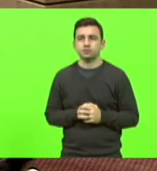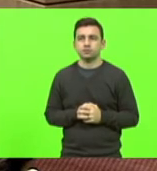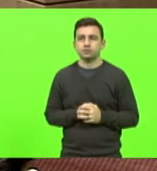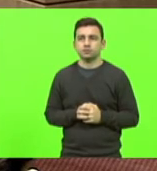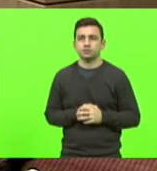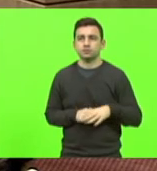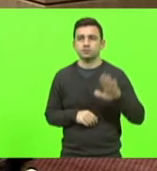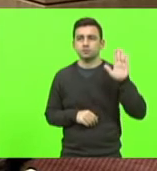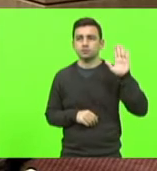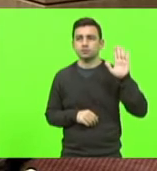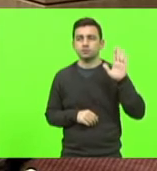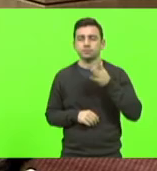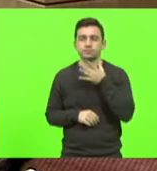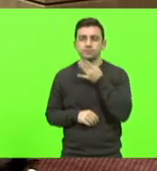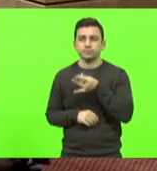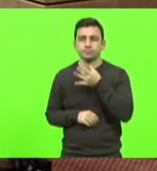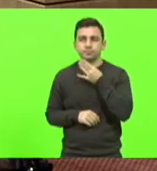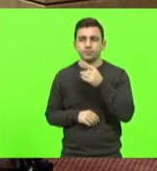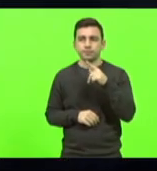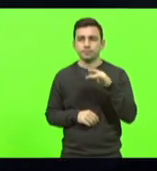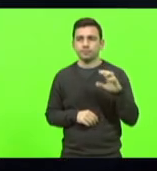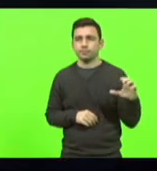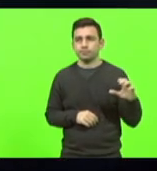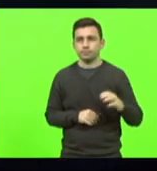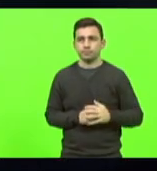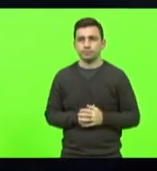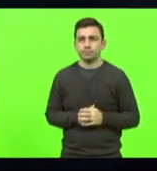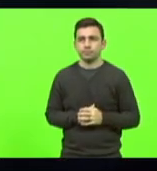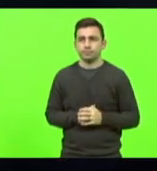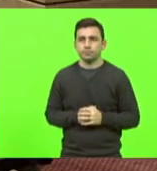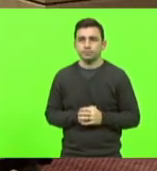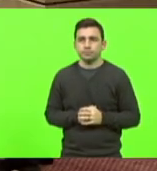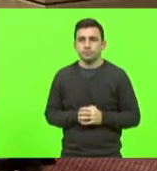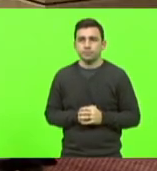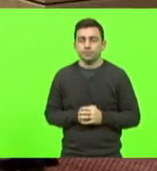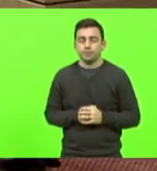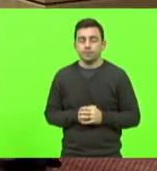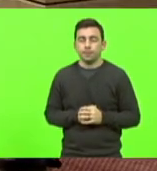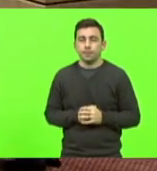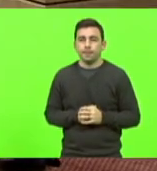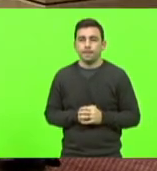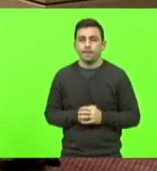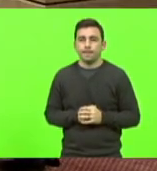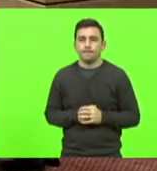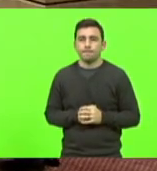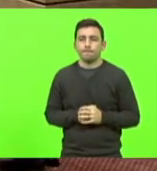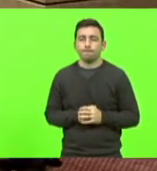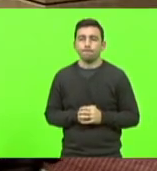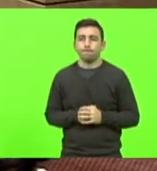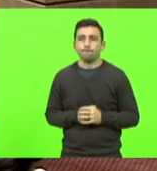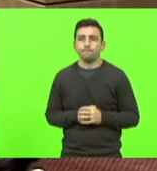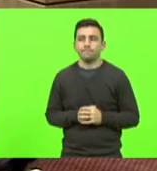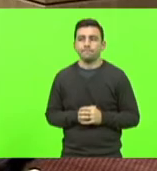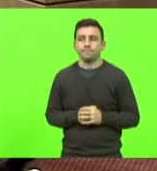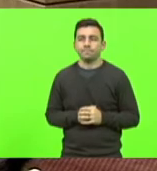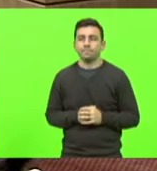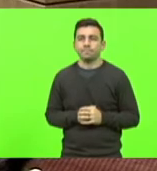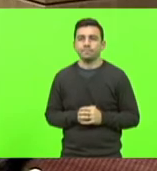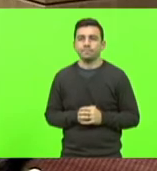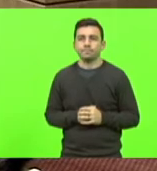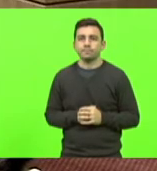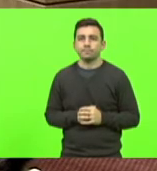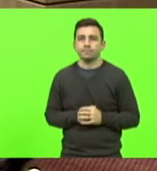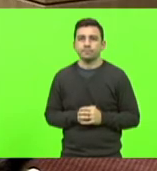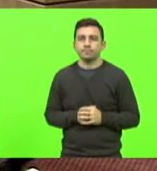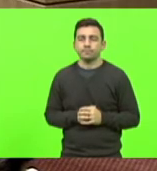mãe a temperatura de cá Valquíria só para deixar claro coloque em que Pese a